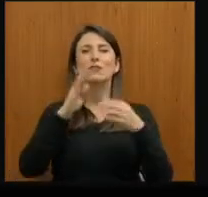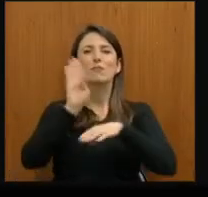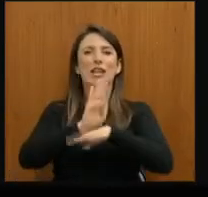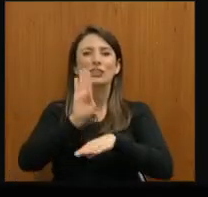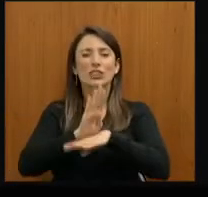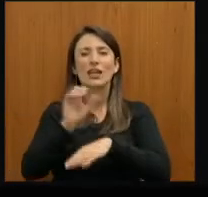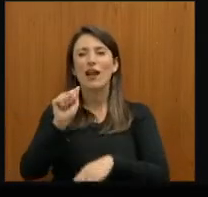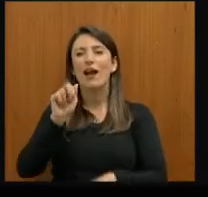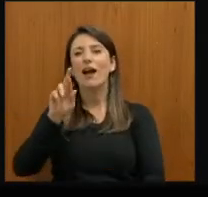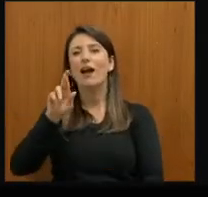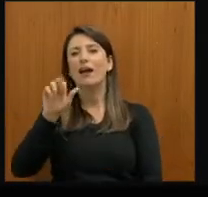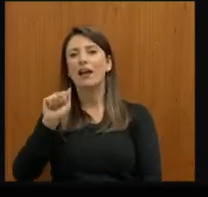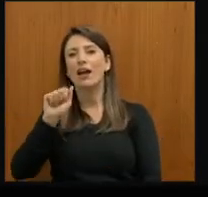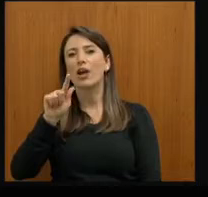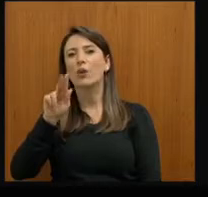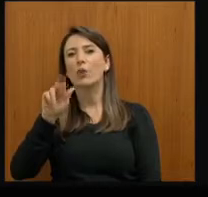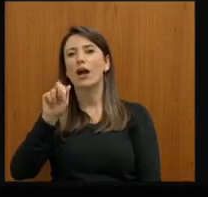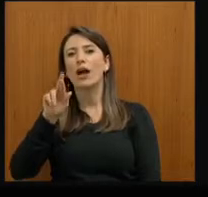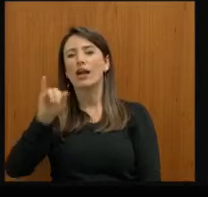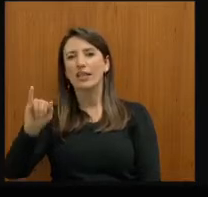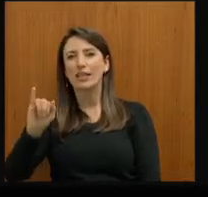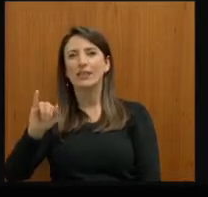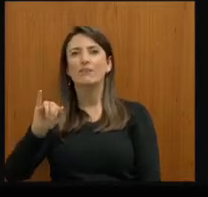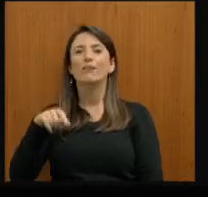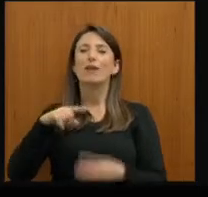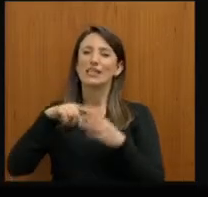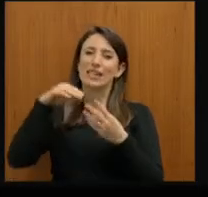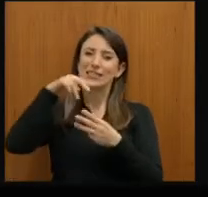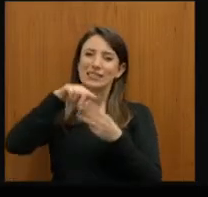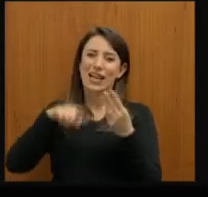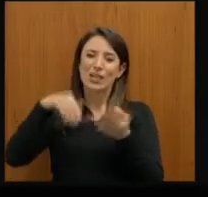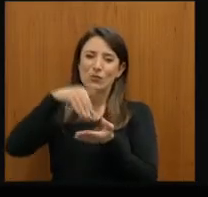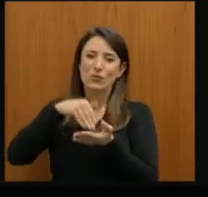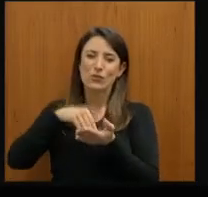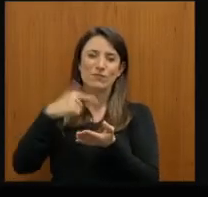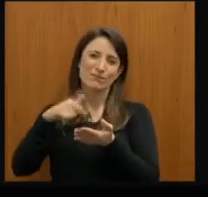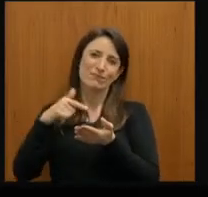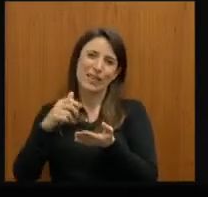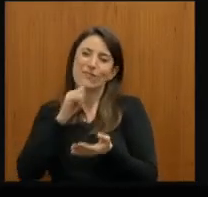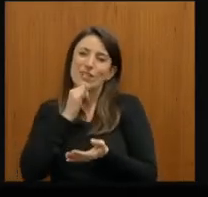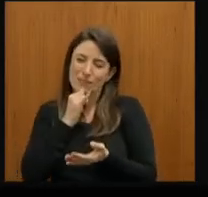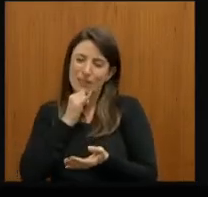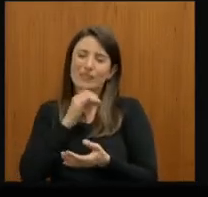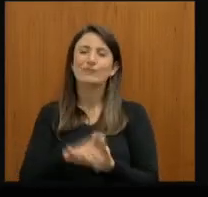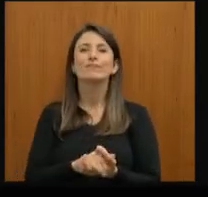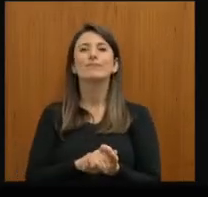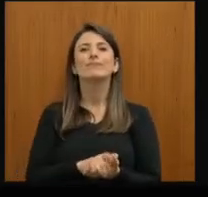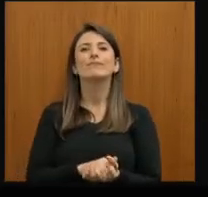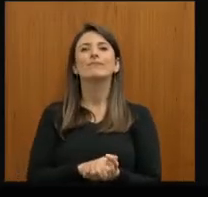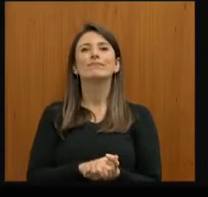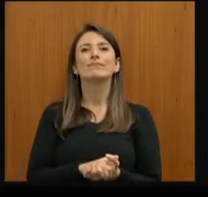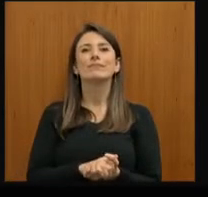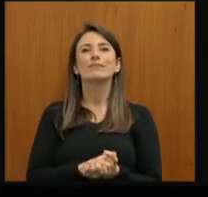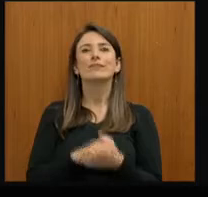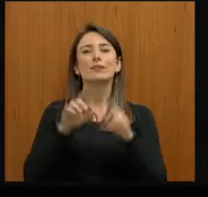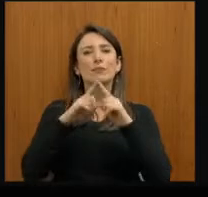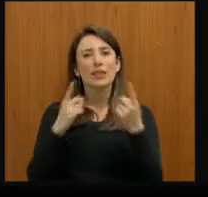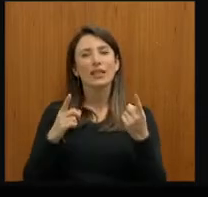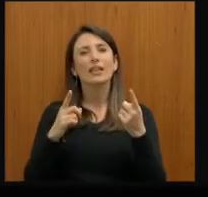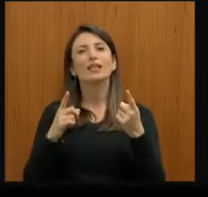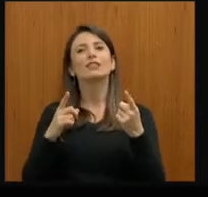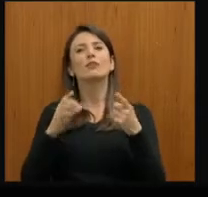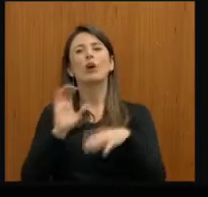três últimas não não estão proibidas infelizmente né mas com a coordenação Estadual